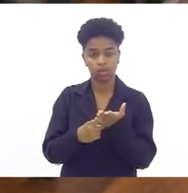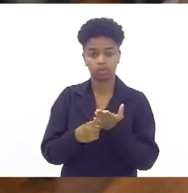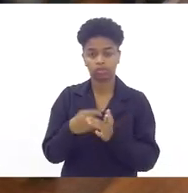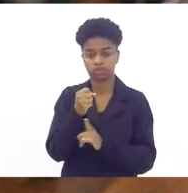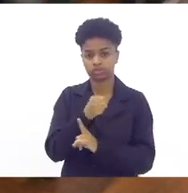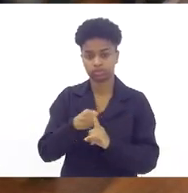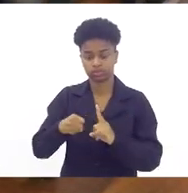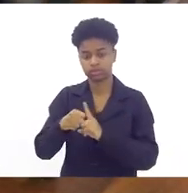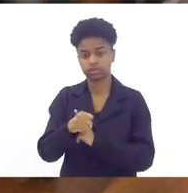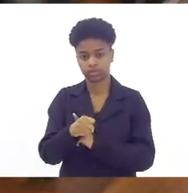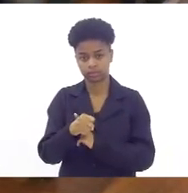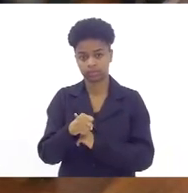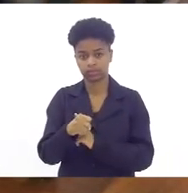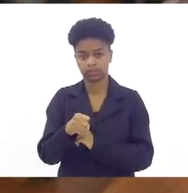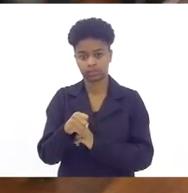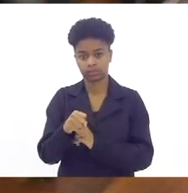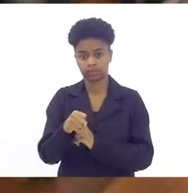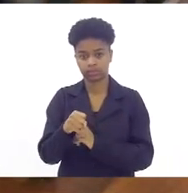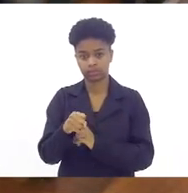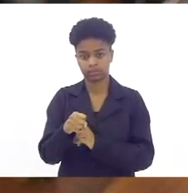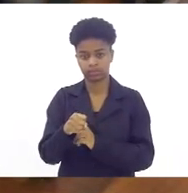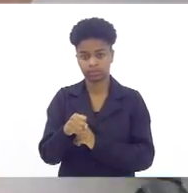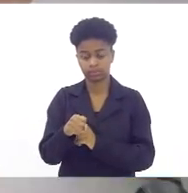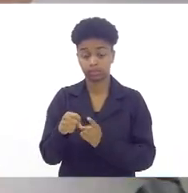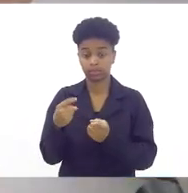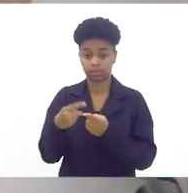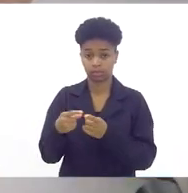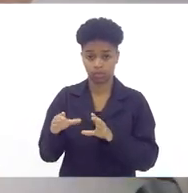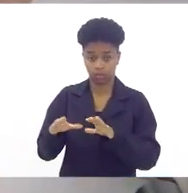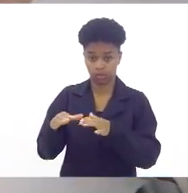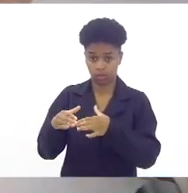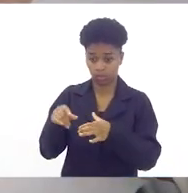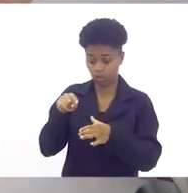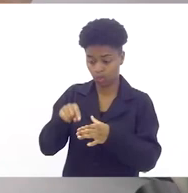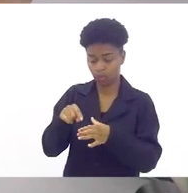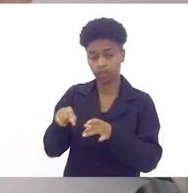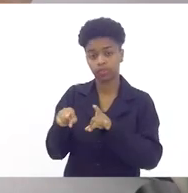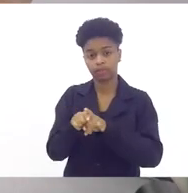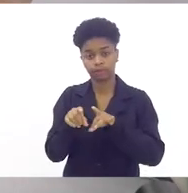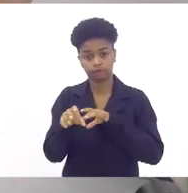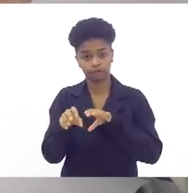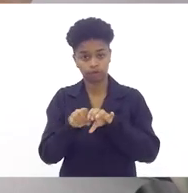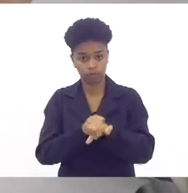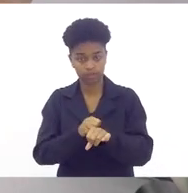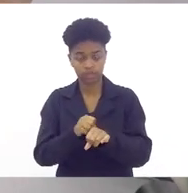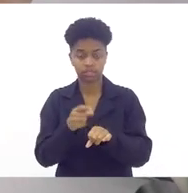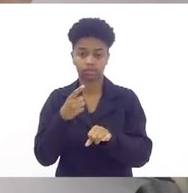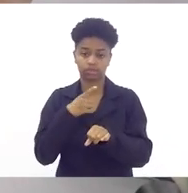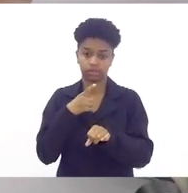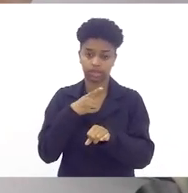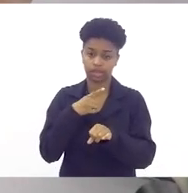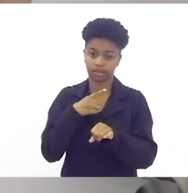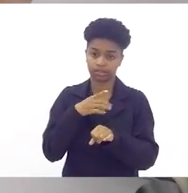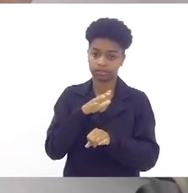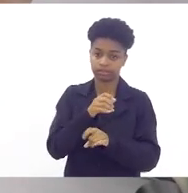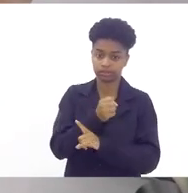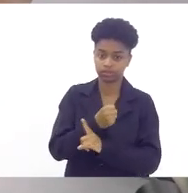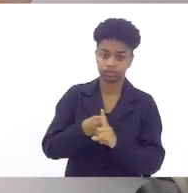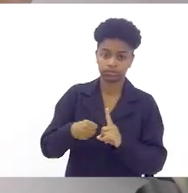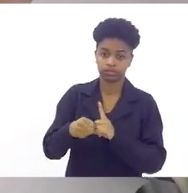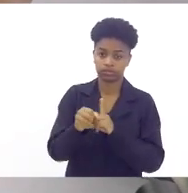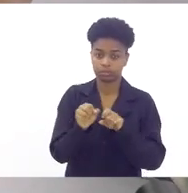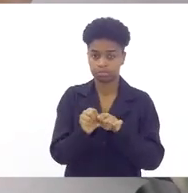que esse que esse que essa categoria que essa formação tem com a nossa sociedade no